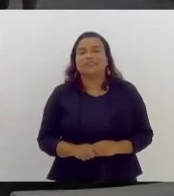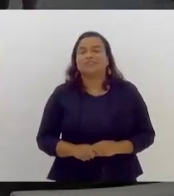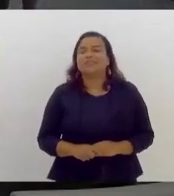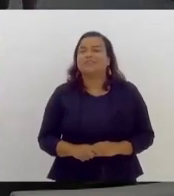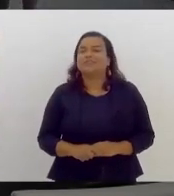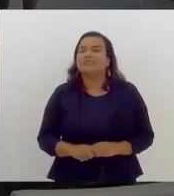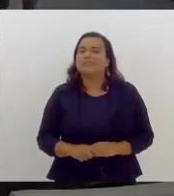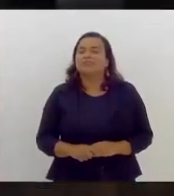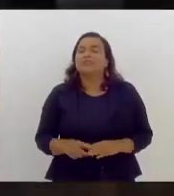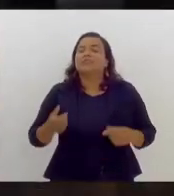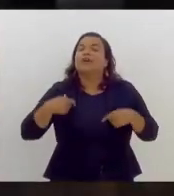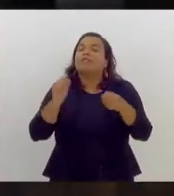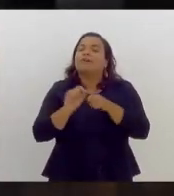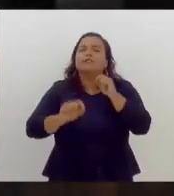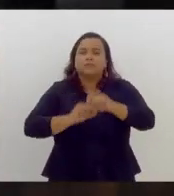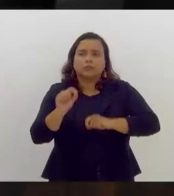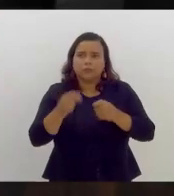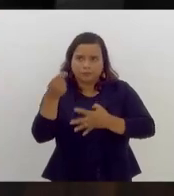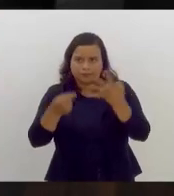Nós vamos fazer, então,